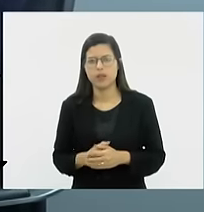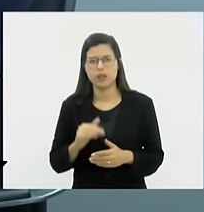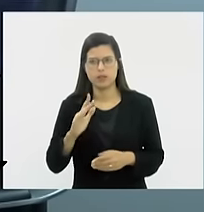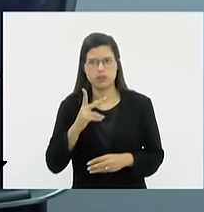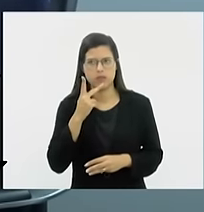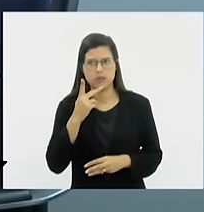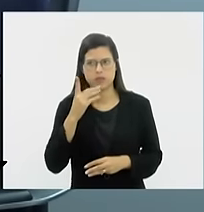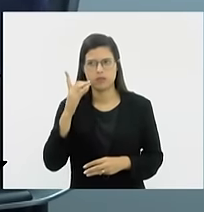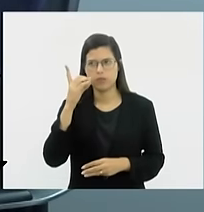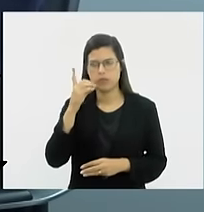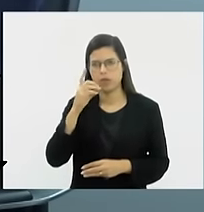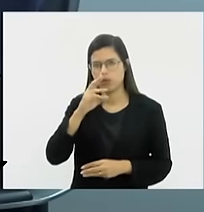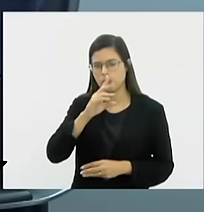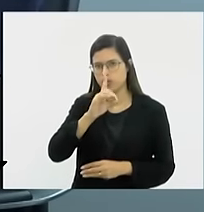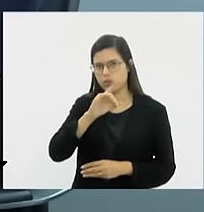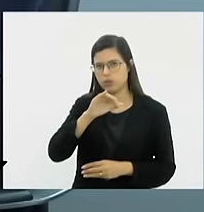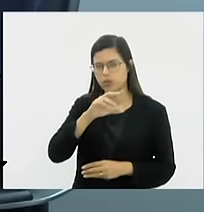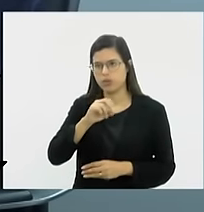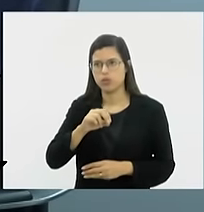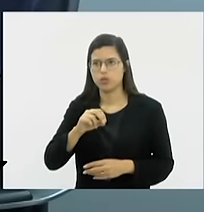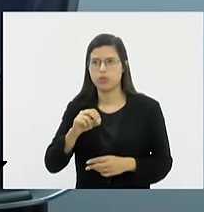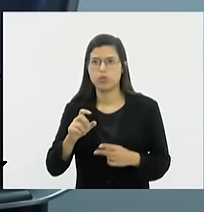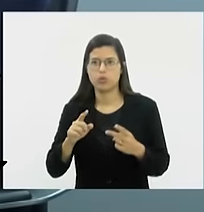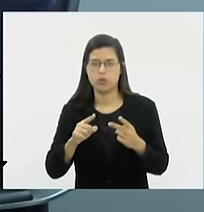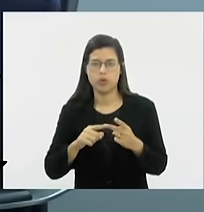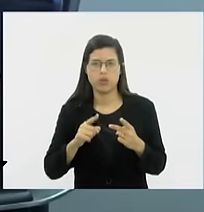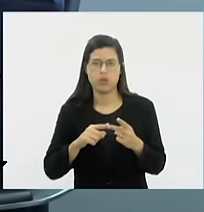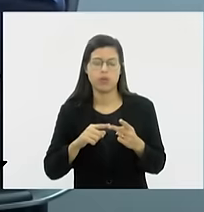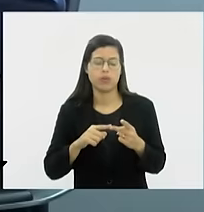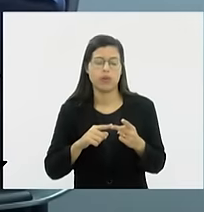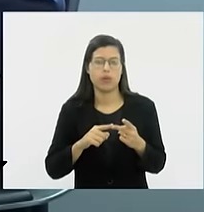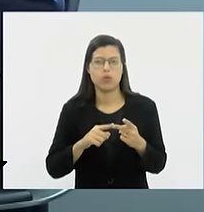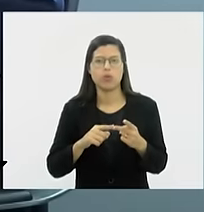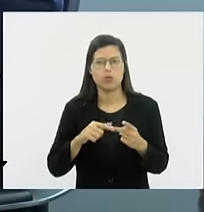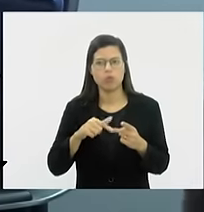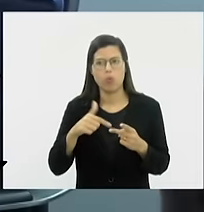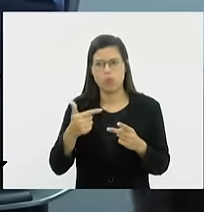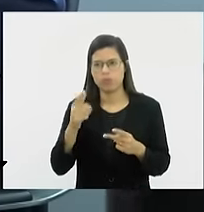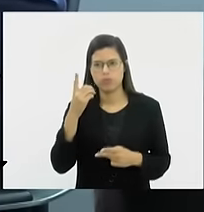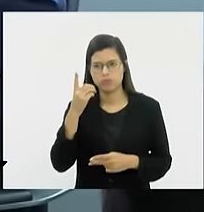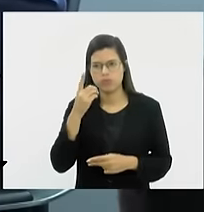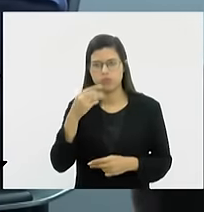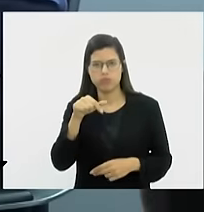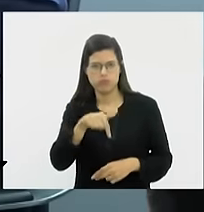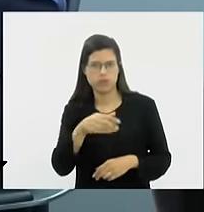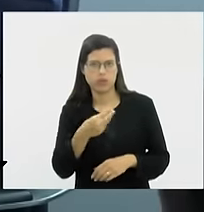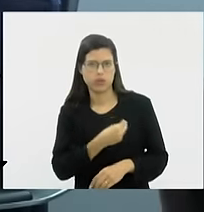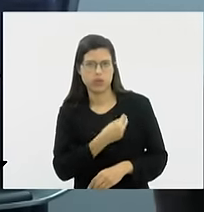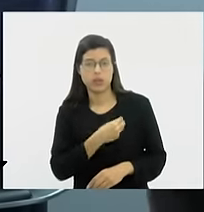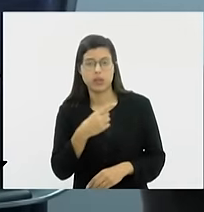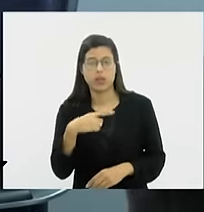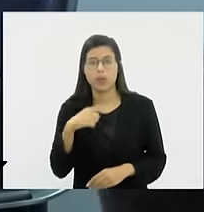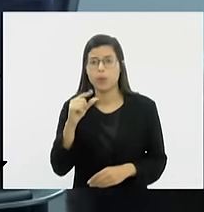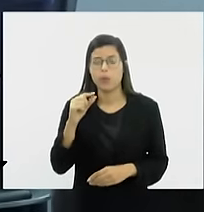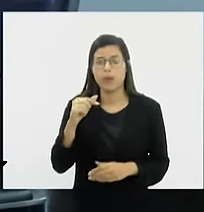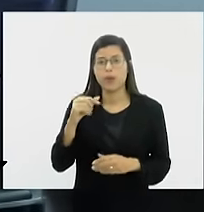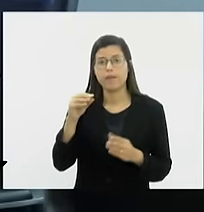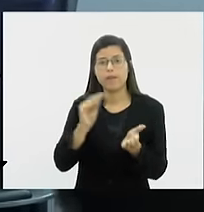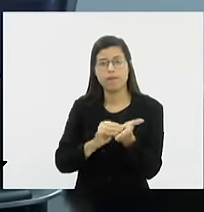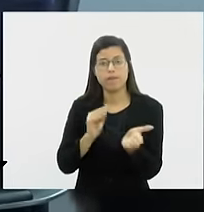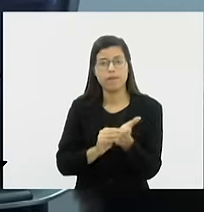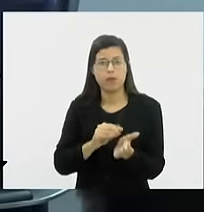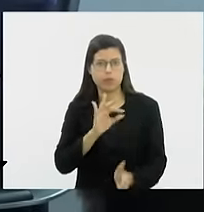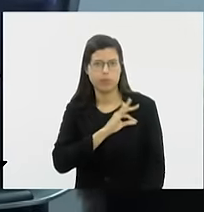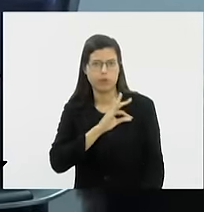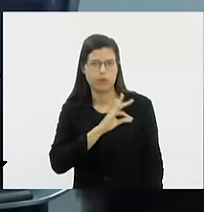deputado Gualberto, que estava conosco aqui, existe um déficit operacional claríssimo nas forças de segurança. Faltam policiais nas